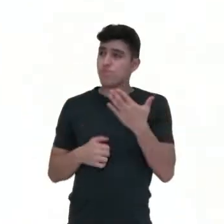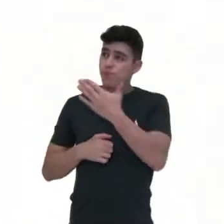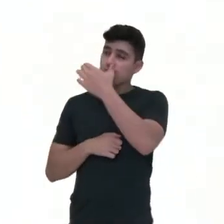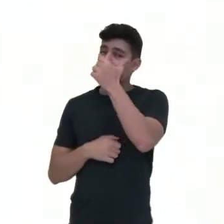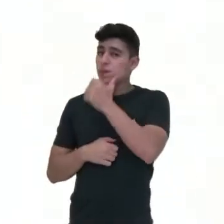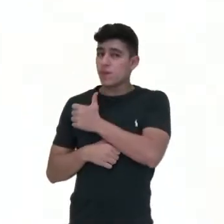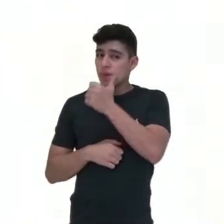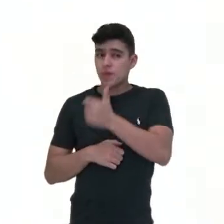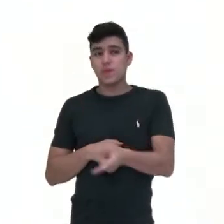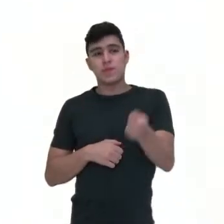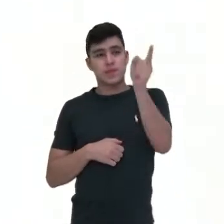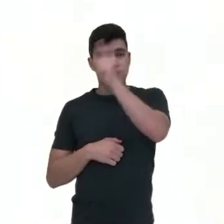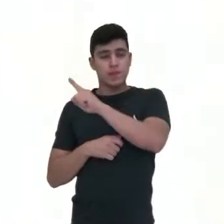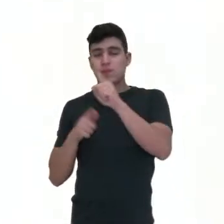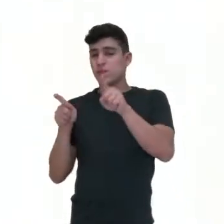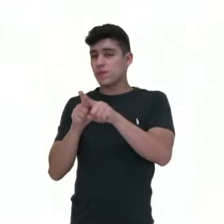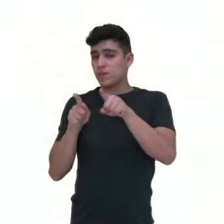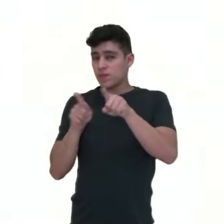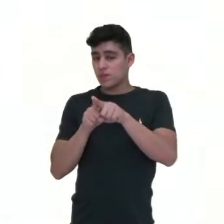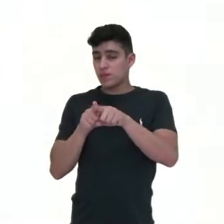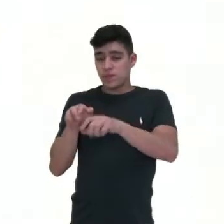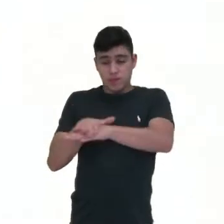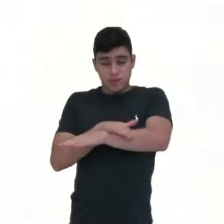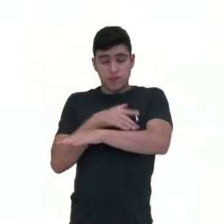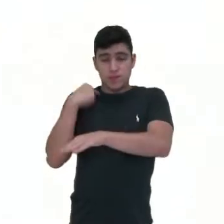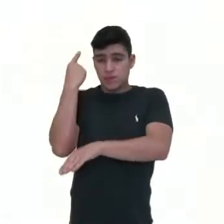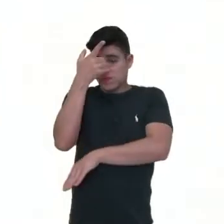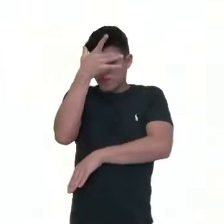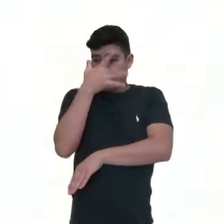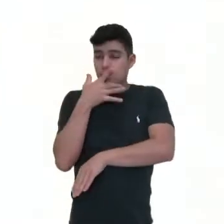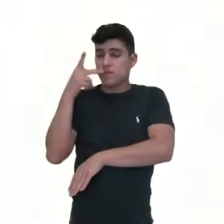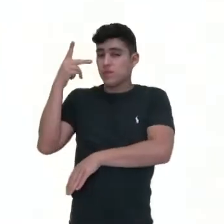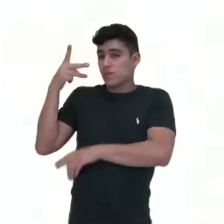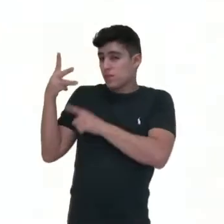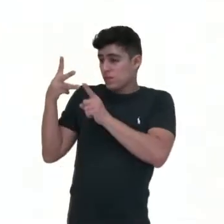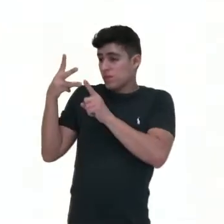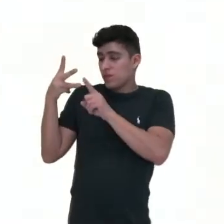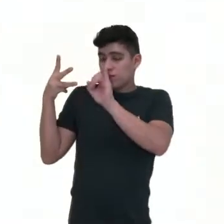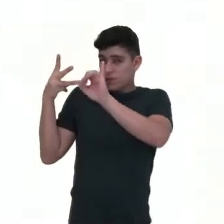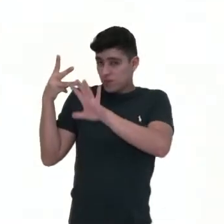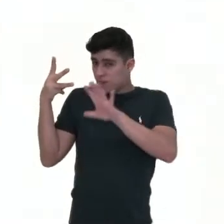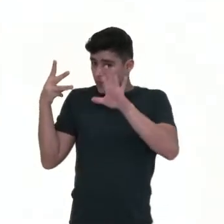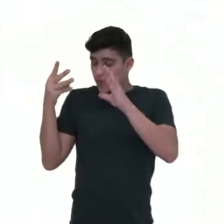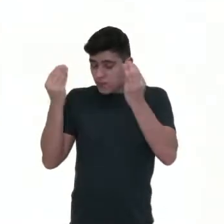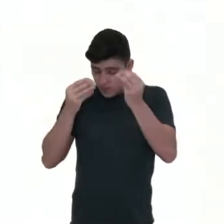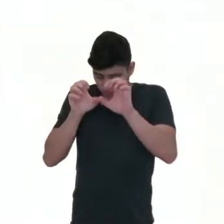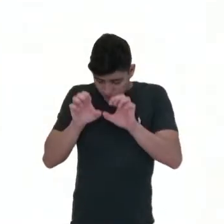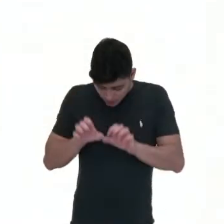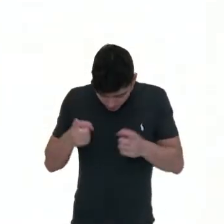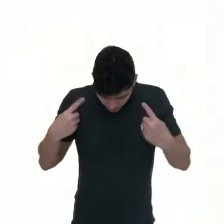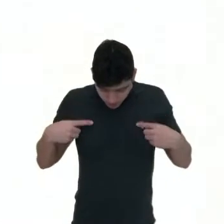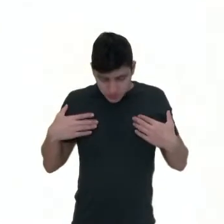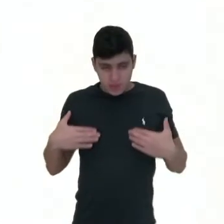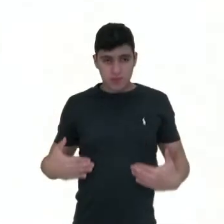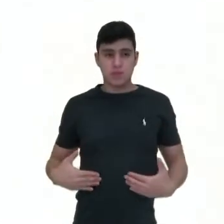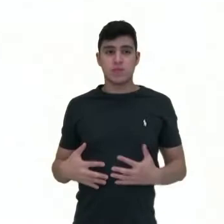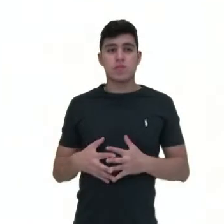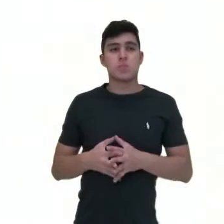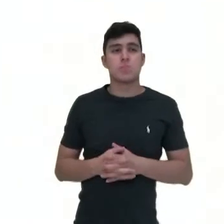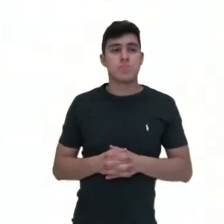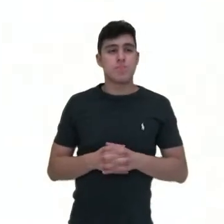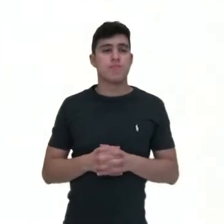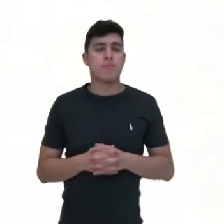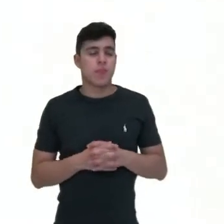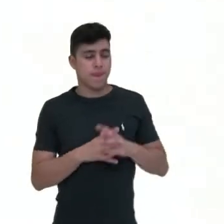na segunda imagem e, por exemplo, na pele da moça da terceira imagem, da estrutura do nosso corpo.